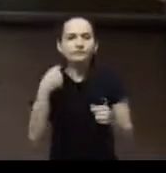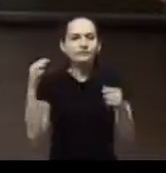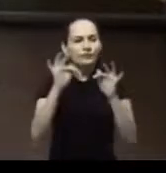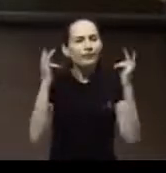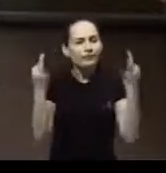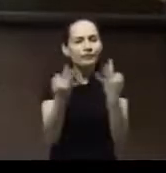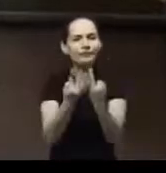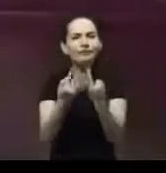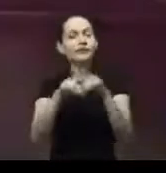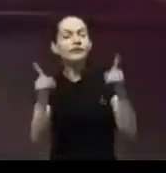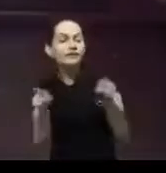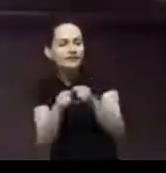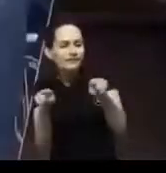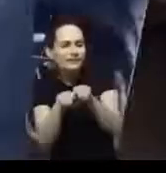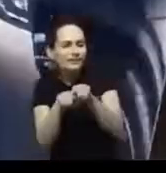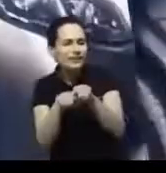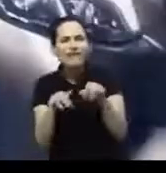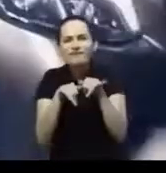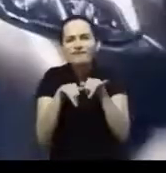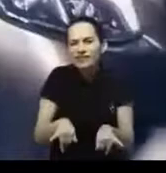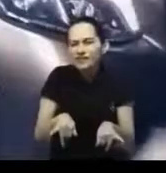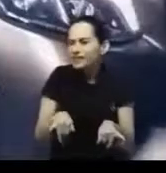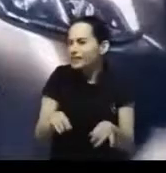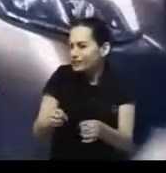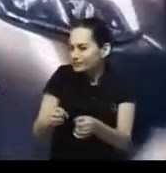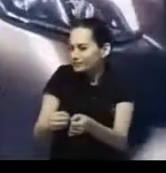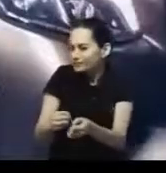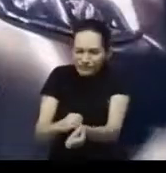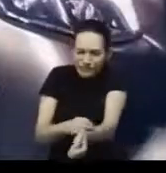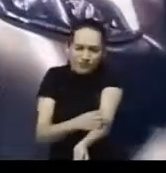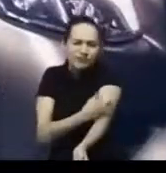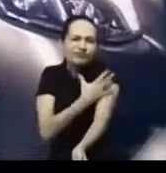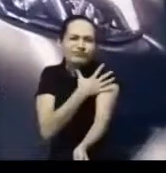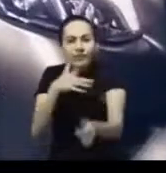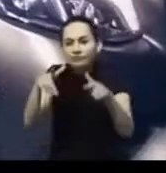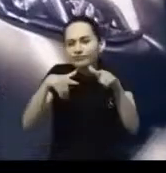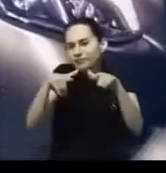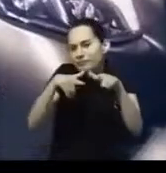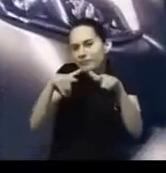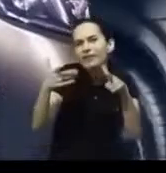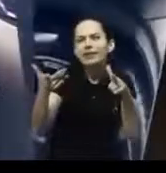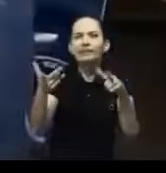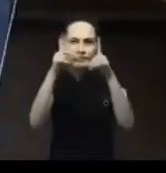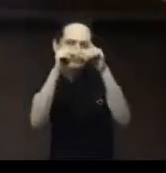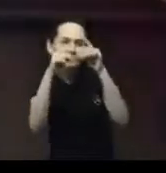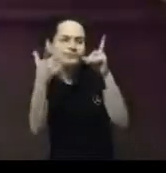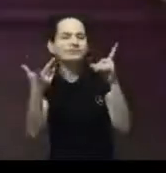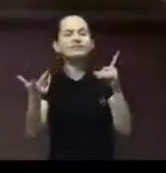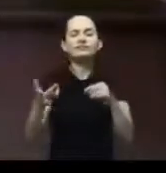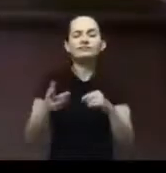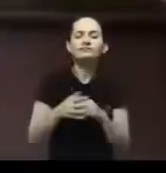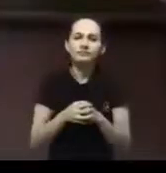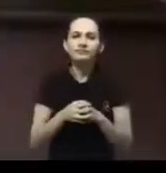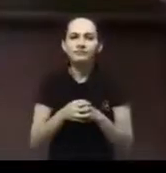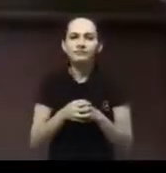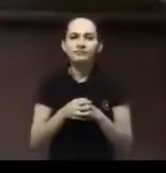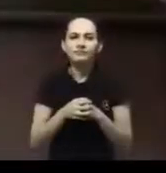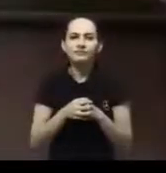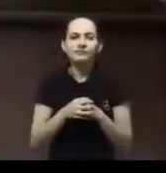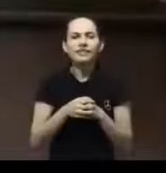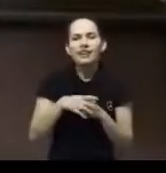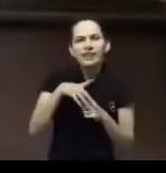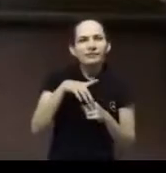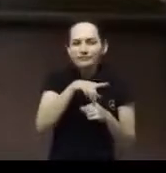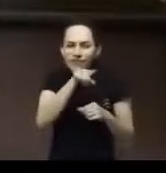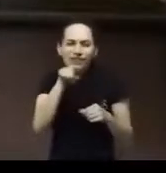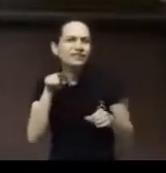mas também fica muito da paixão no trabalho para marca específica para aquele aquele